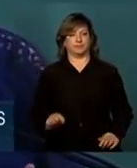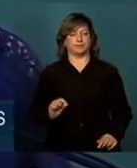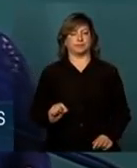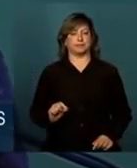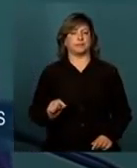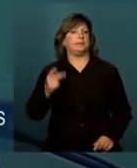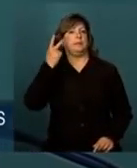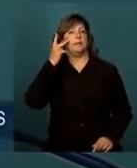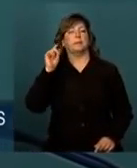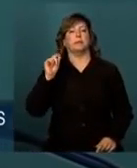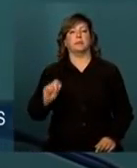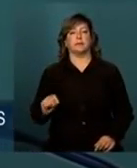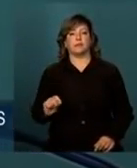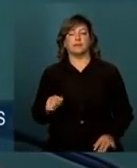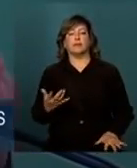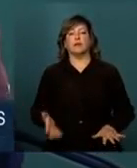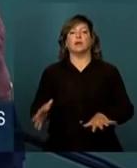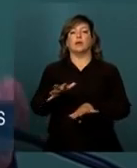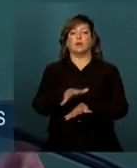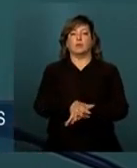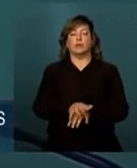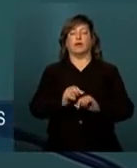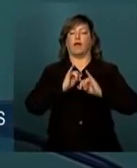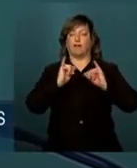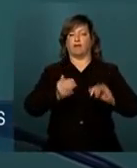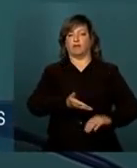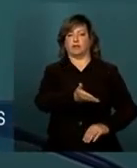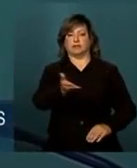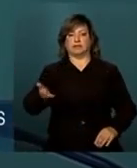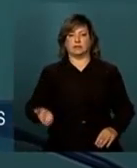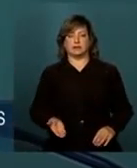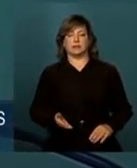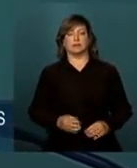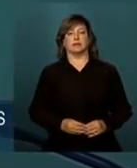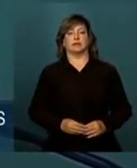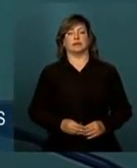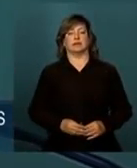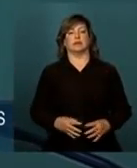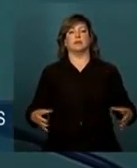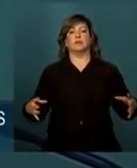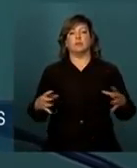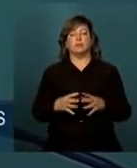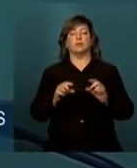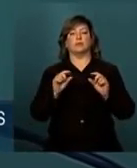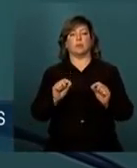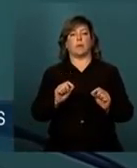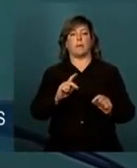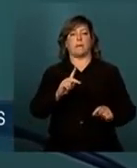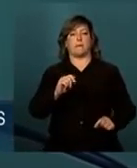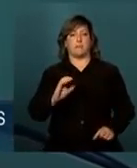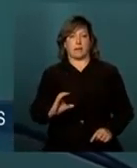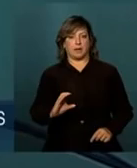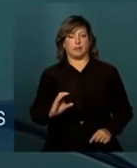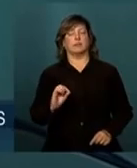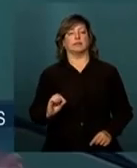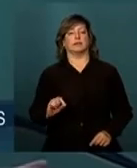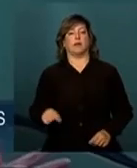para incluir, para dizer para vocês que incluímos no PAC as obras